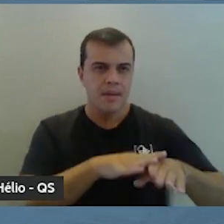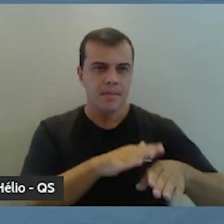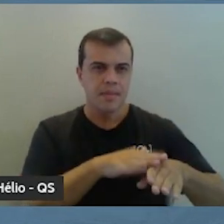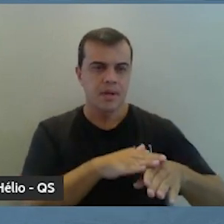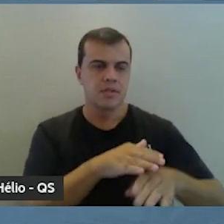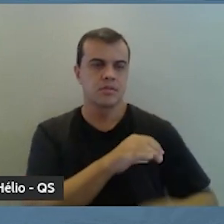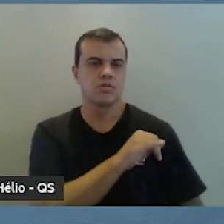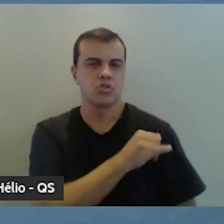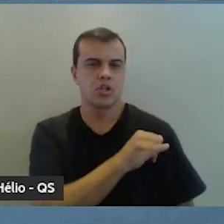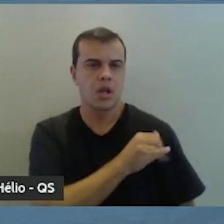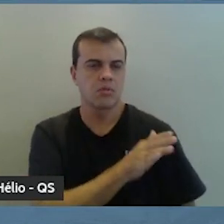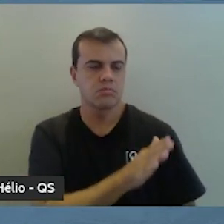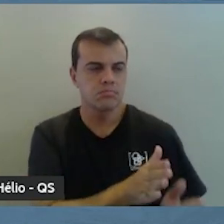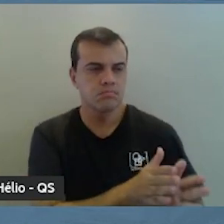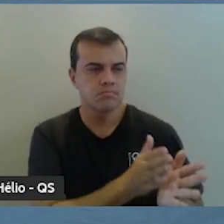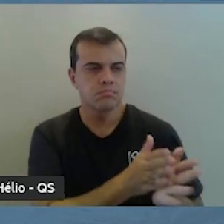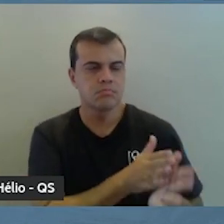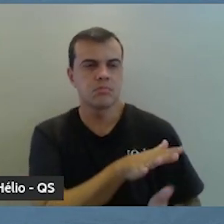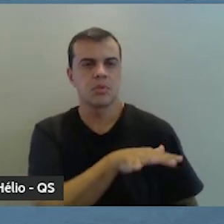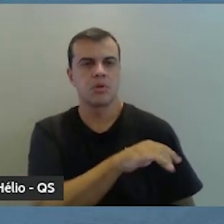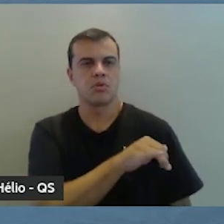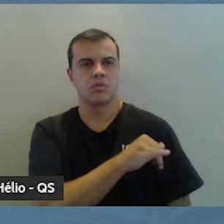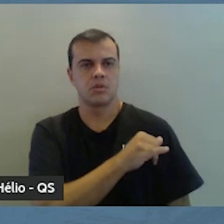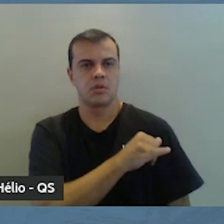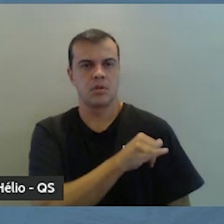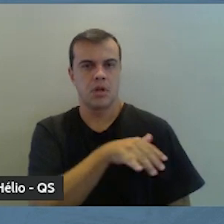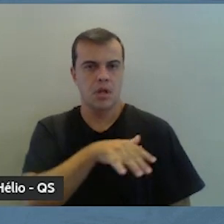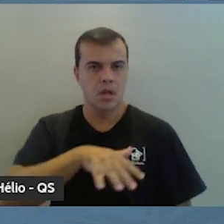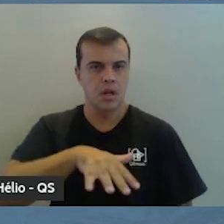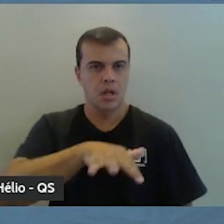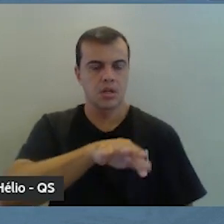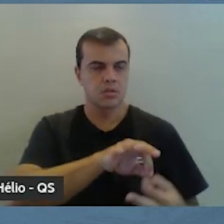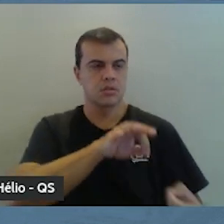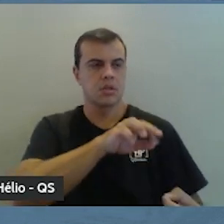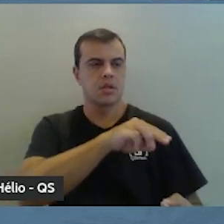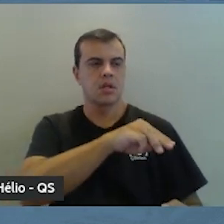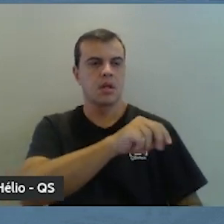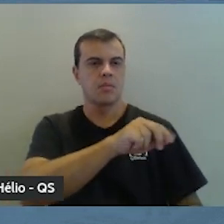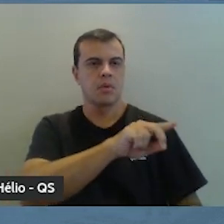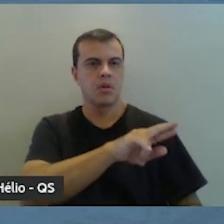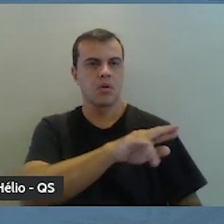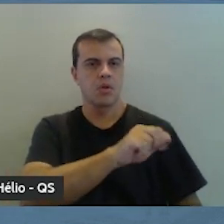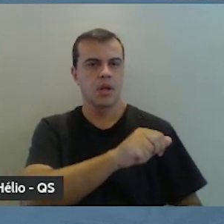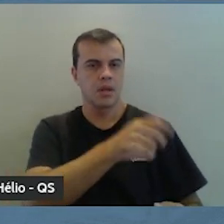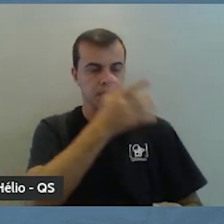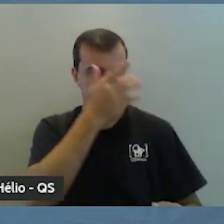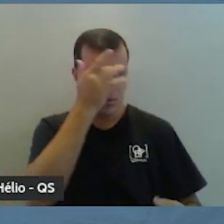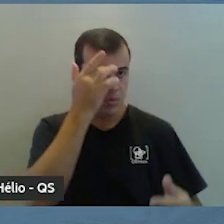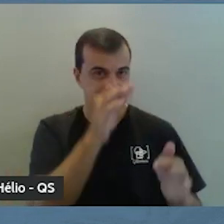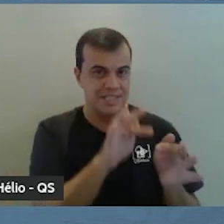Rio de Janeiro, que nesse momento, né, uma área mais distante, que é Madureira, que é uma área de gente simples. Então, ela está